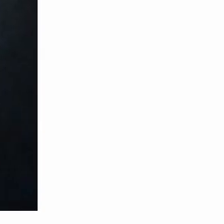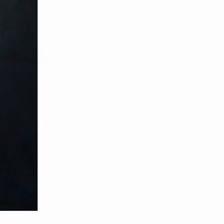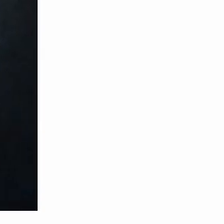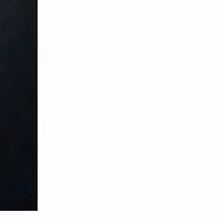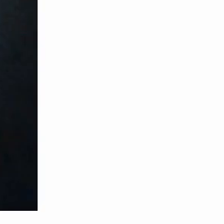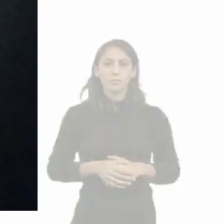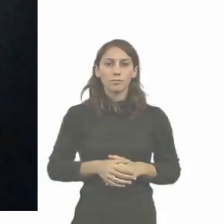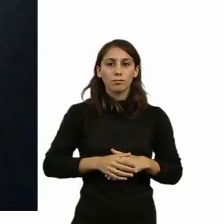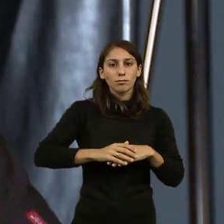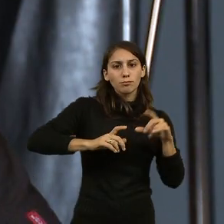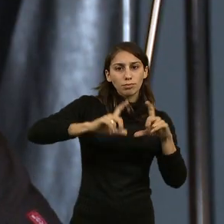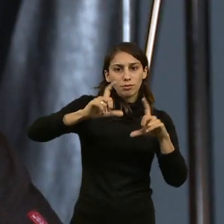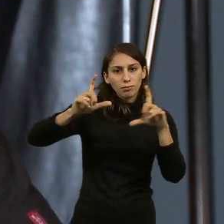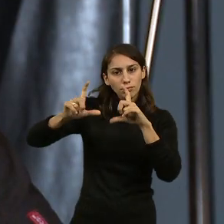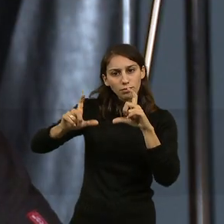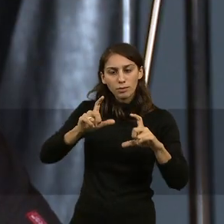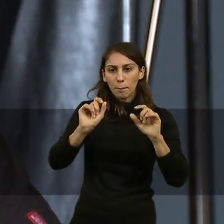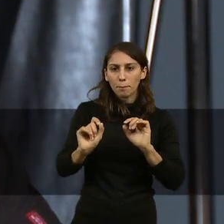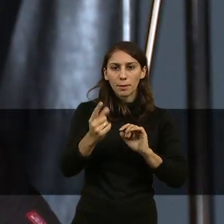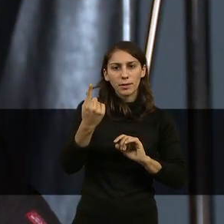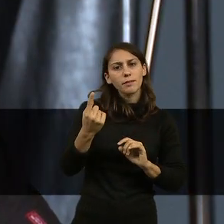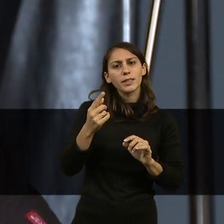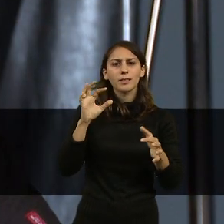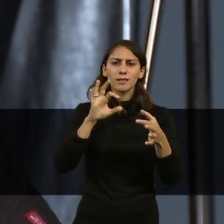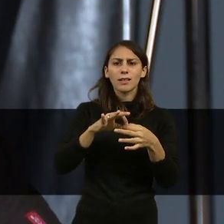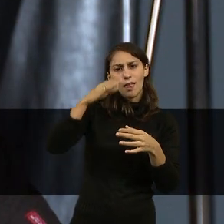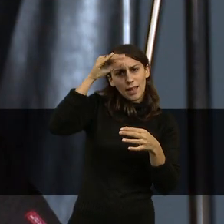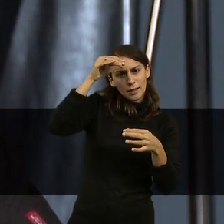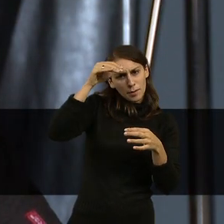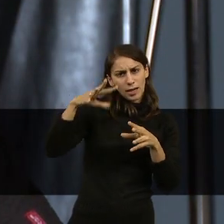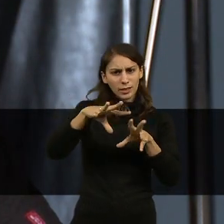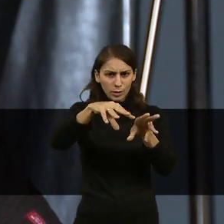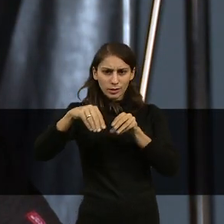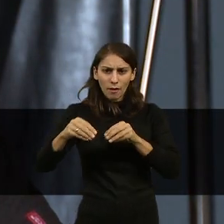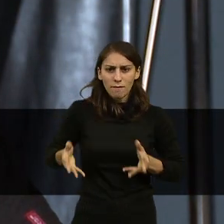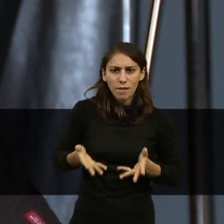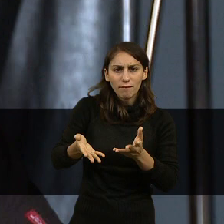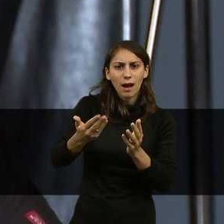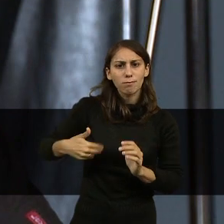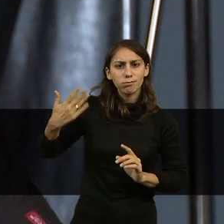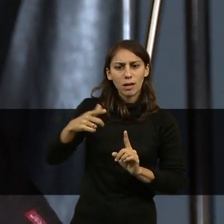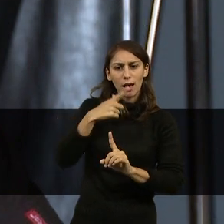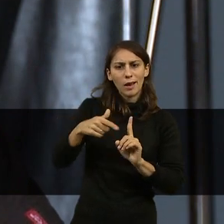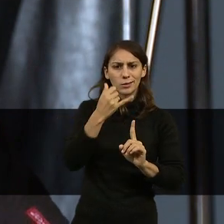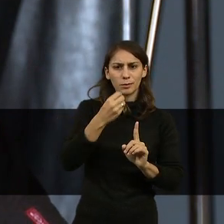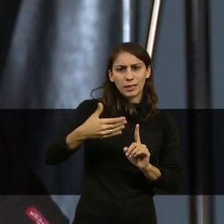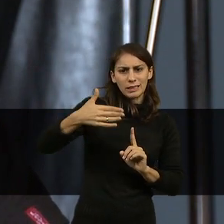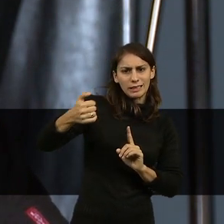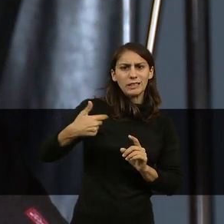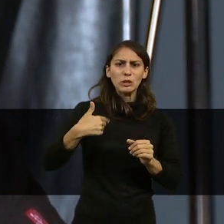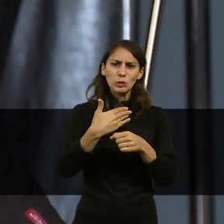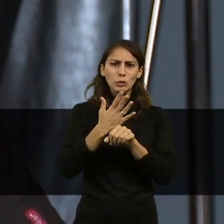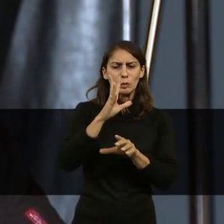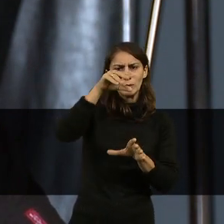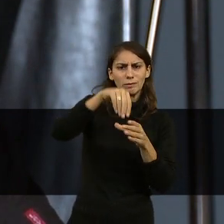A primeira sessão fotográfica com animais para adoção foi em 2015. Eu fotografava animais em estúdio, gostava do resultado e achei que seria